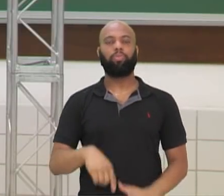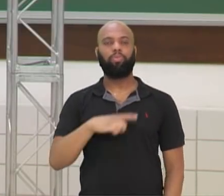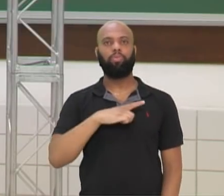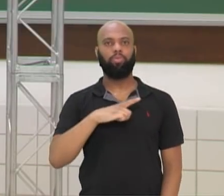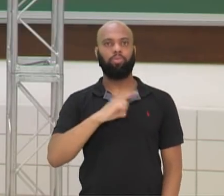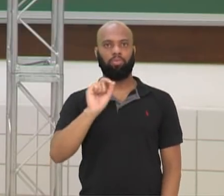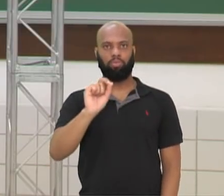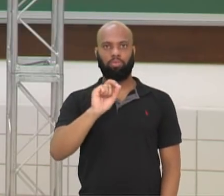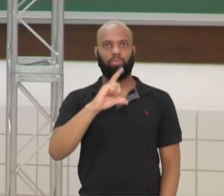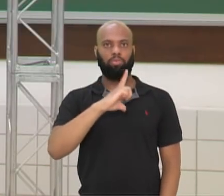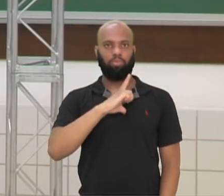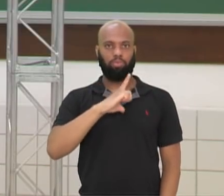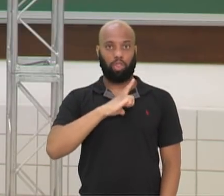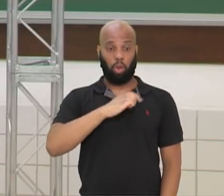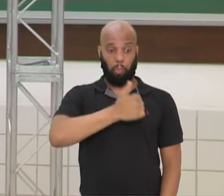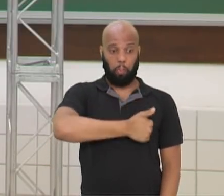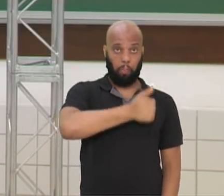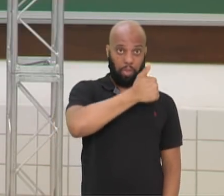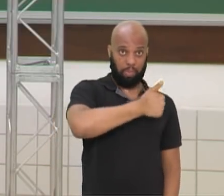primeiro termo